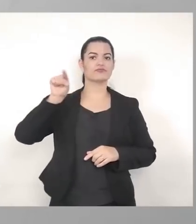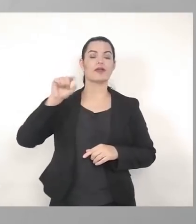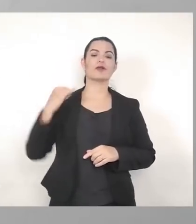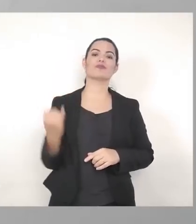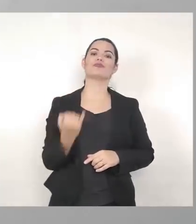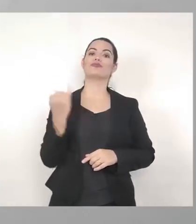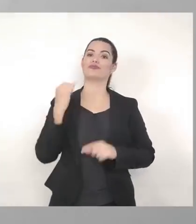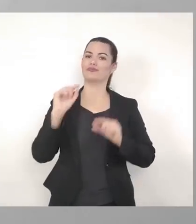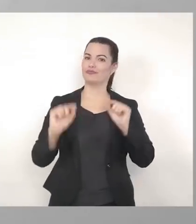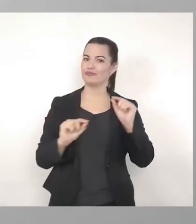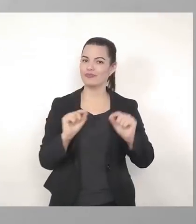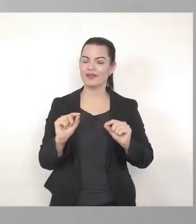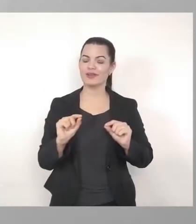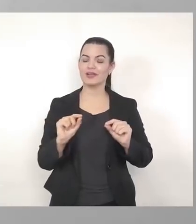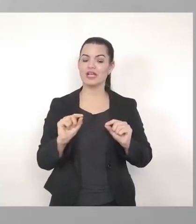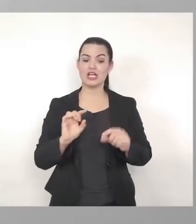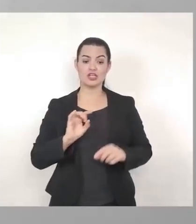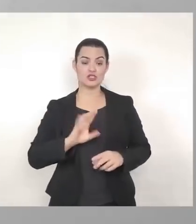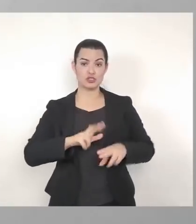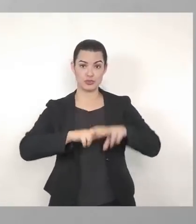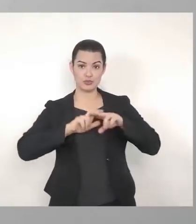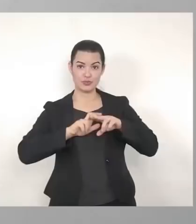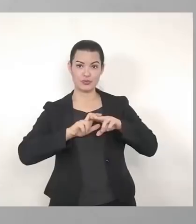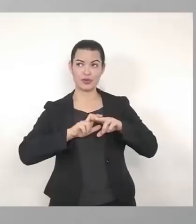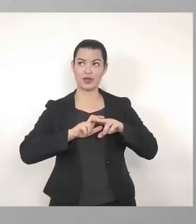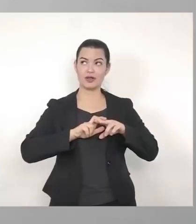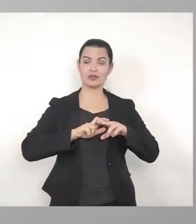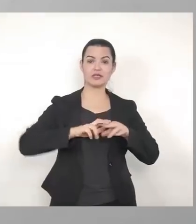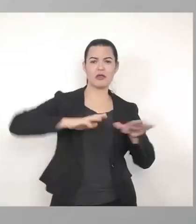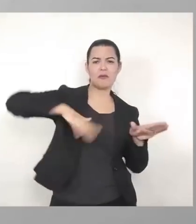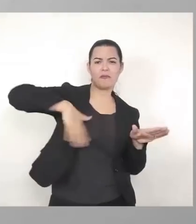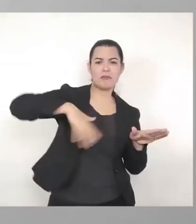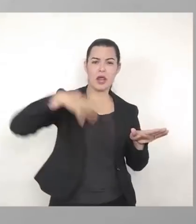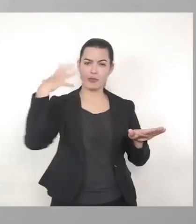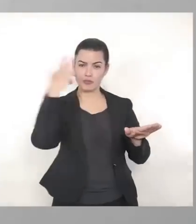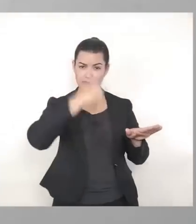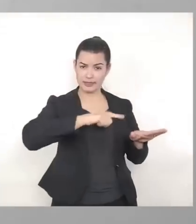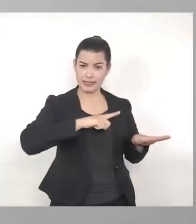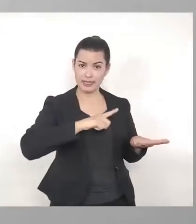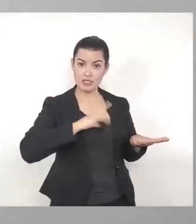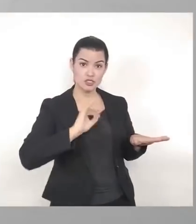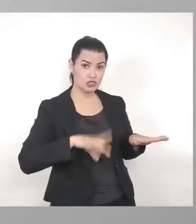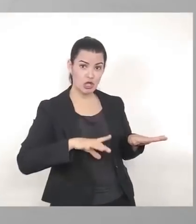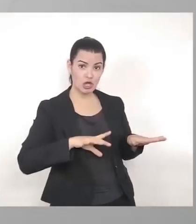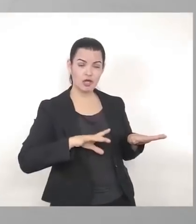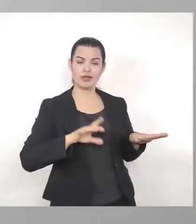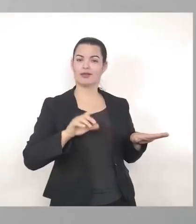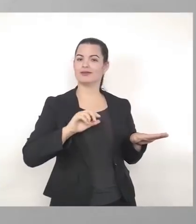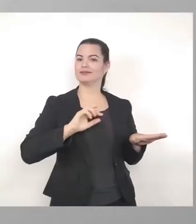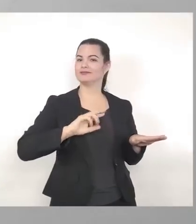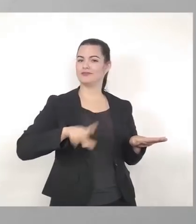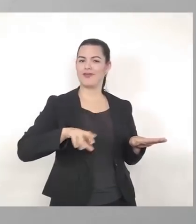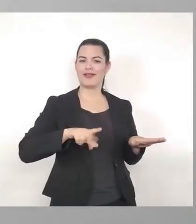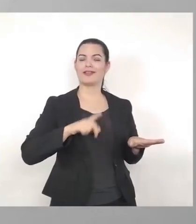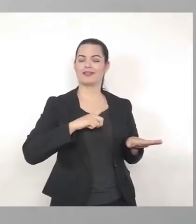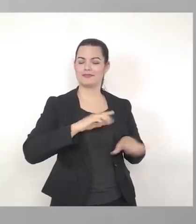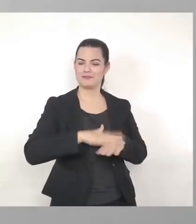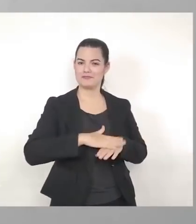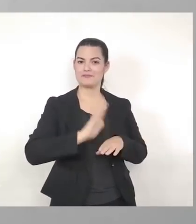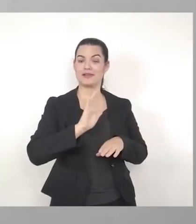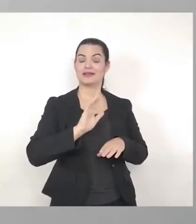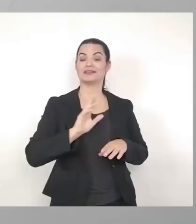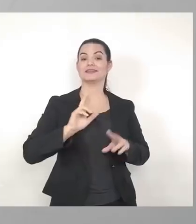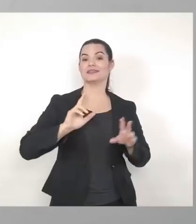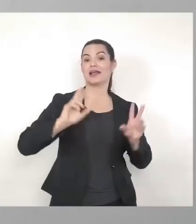também é muito importante, não apenas pelas belíssimas praias, que isso vai ser assunto para um outro